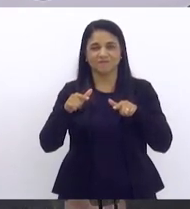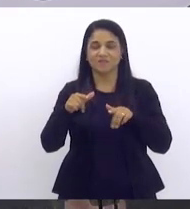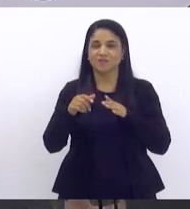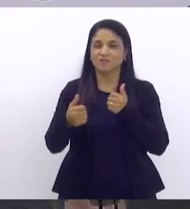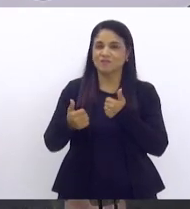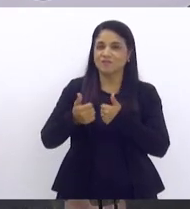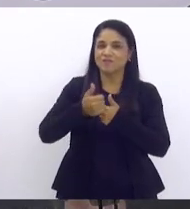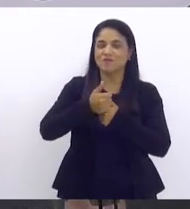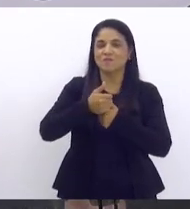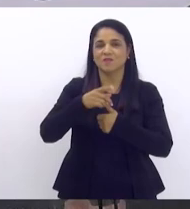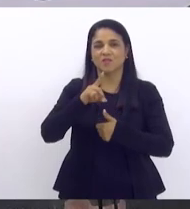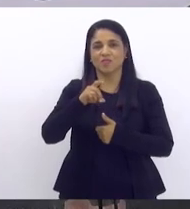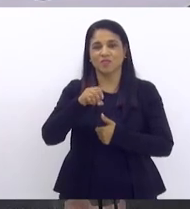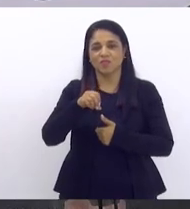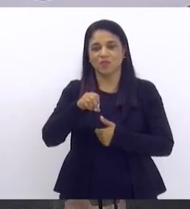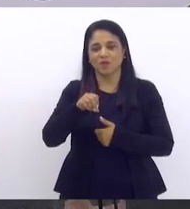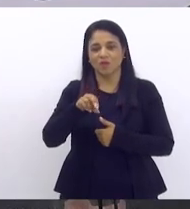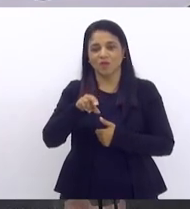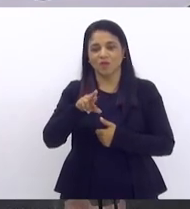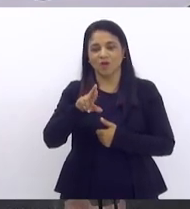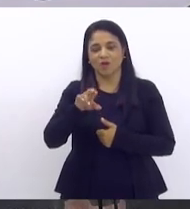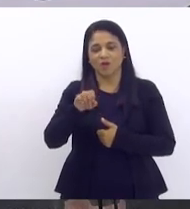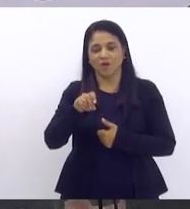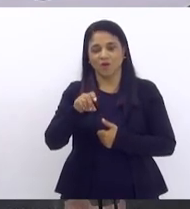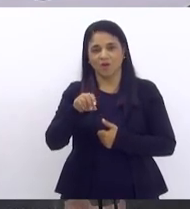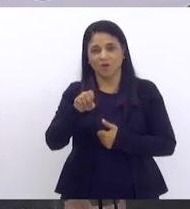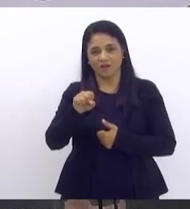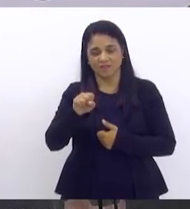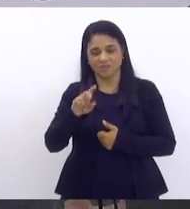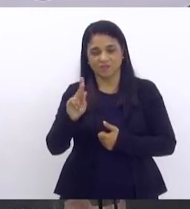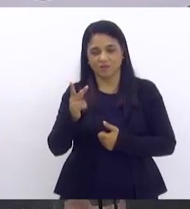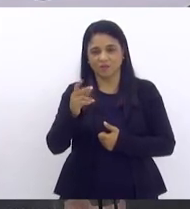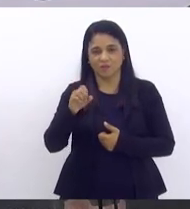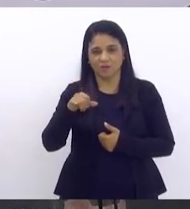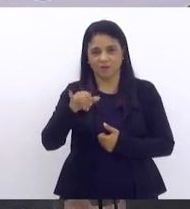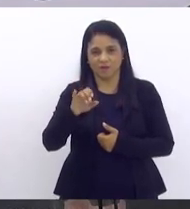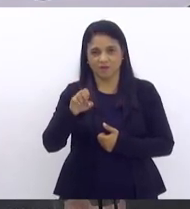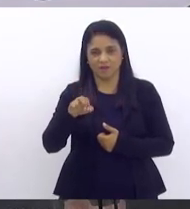Doris Roya de Carvalho, fundadora da comunidade Bom Pastor.